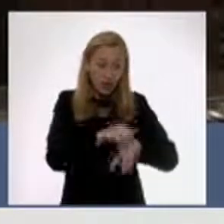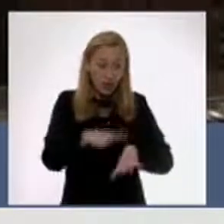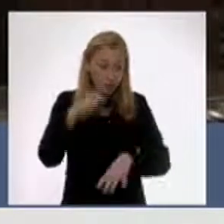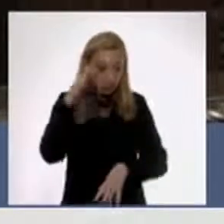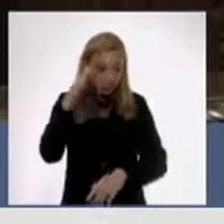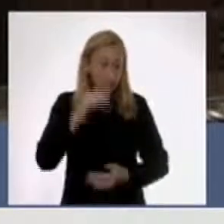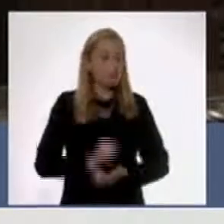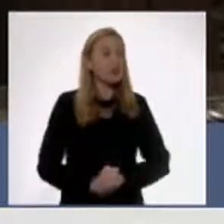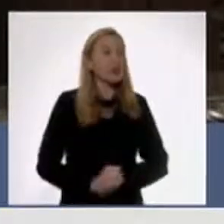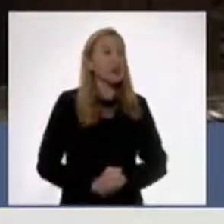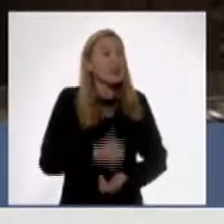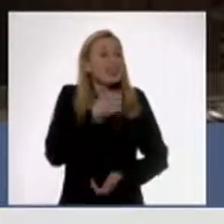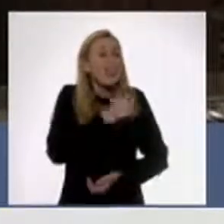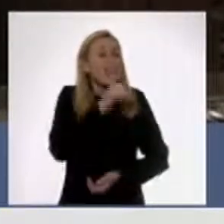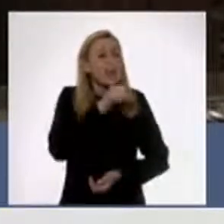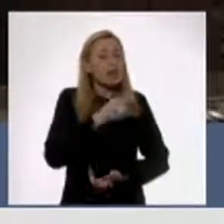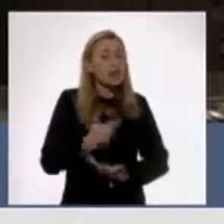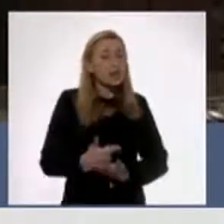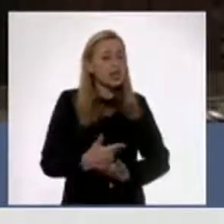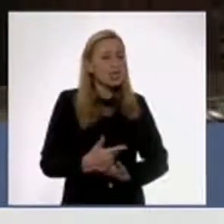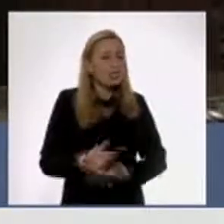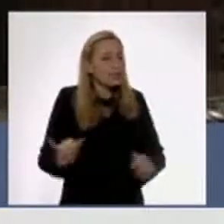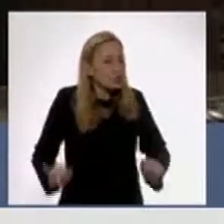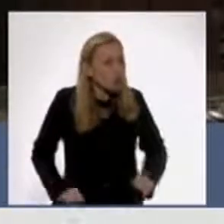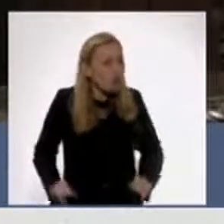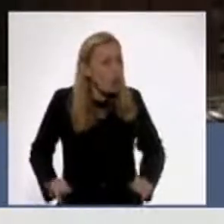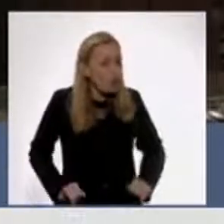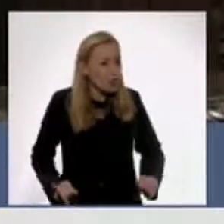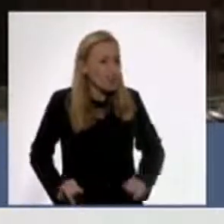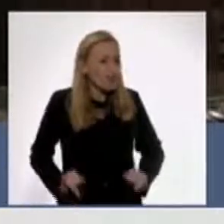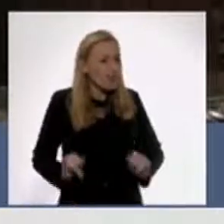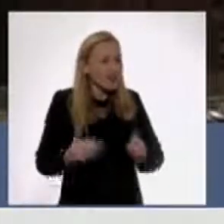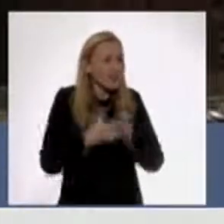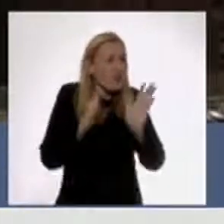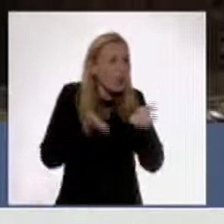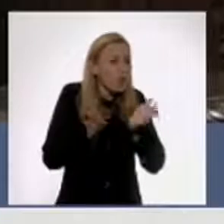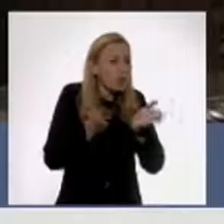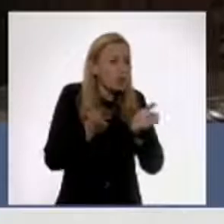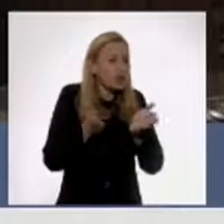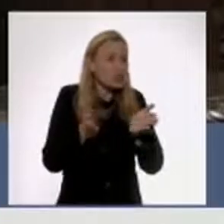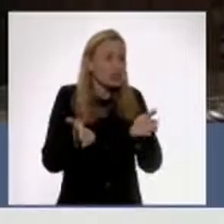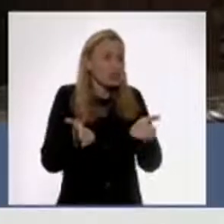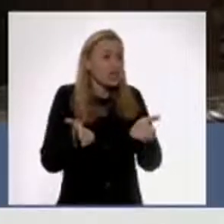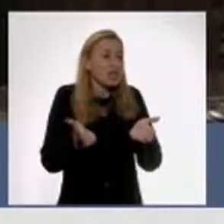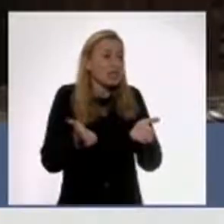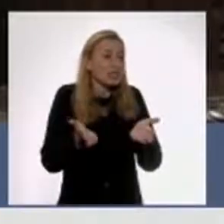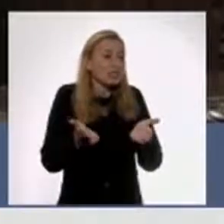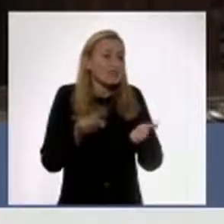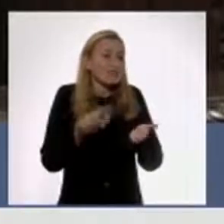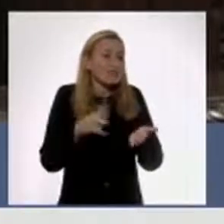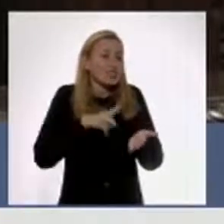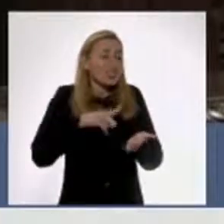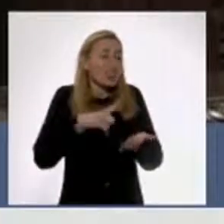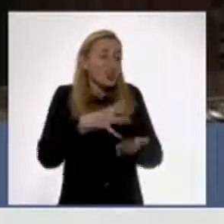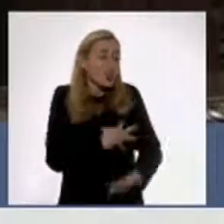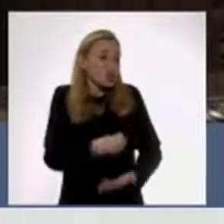E essas mães sofrem com as dores de terem seus